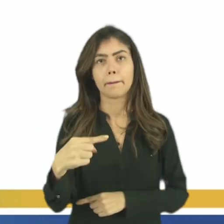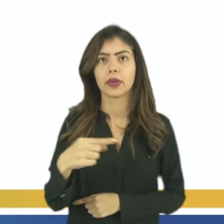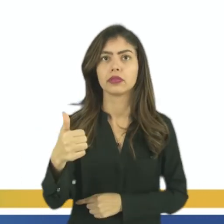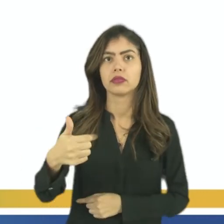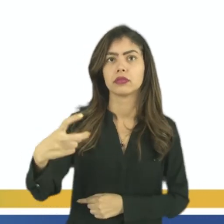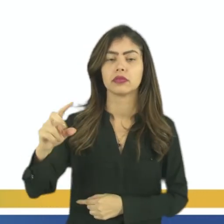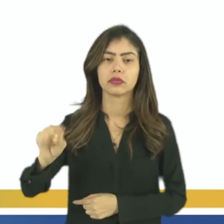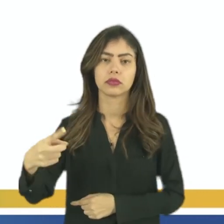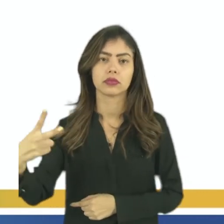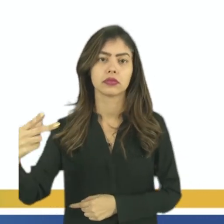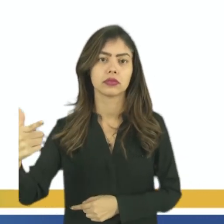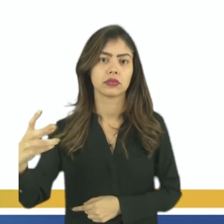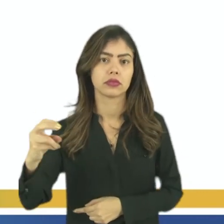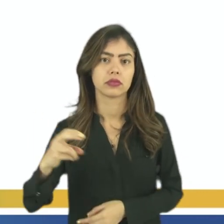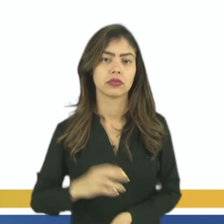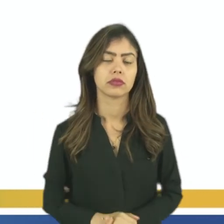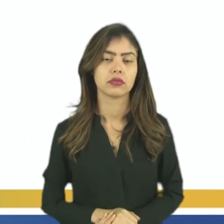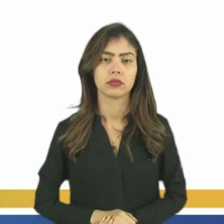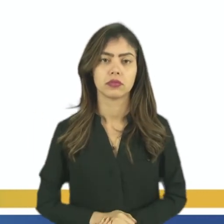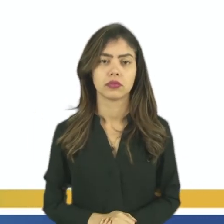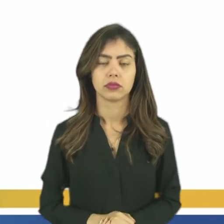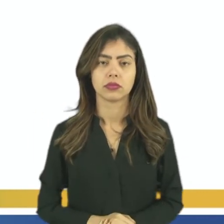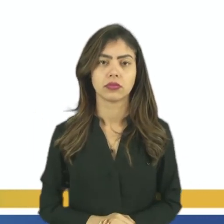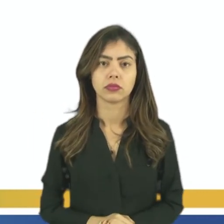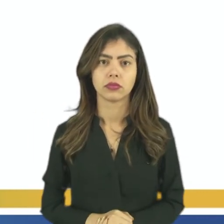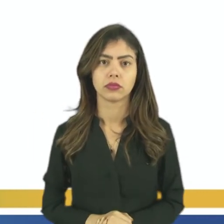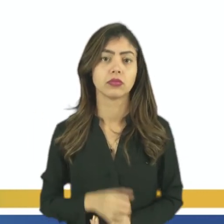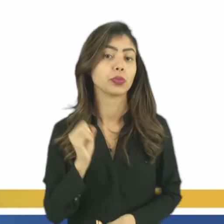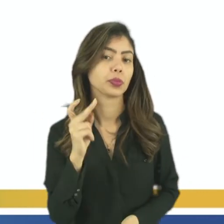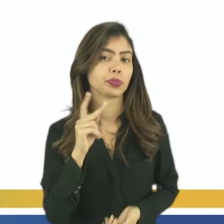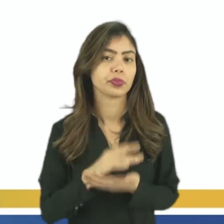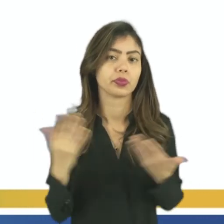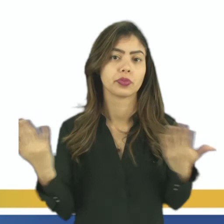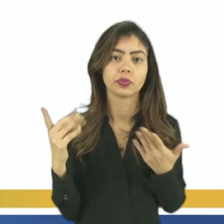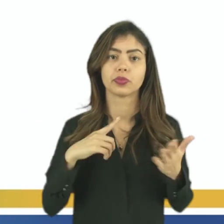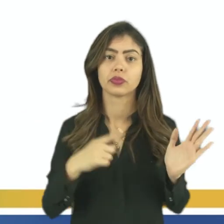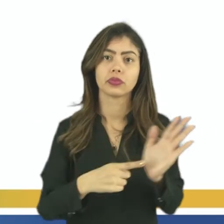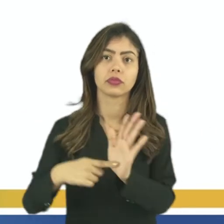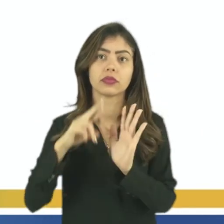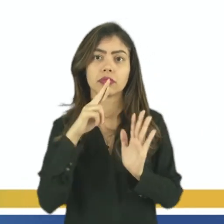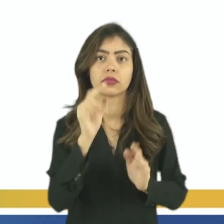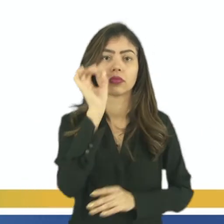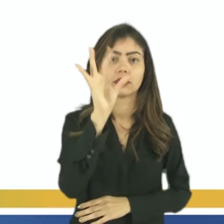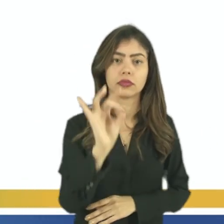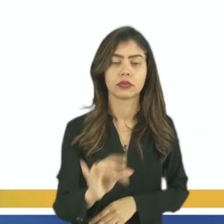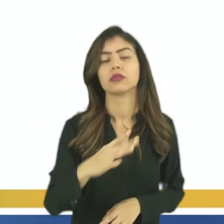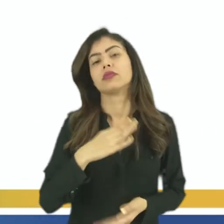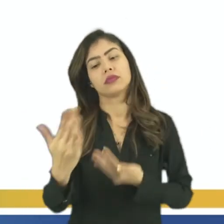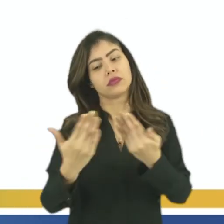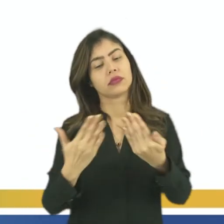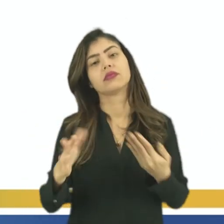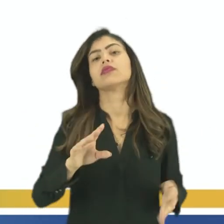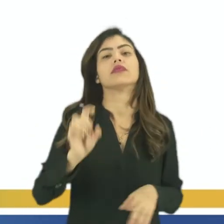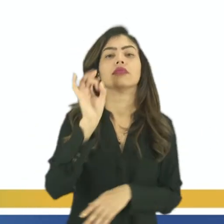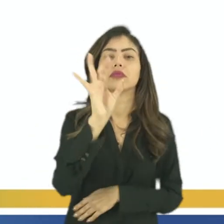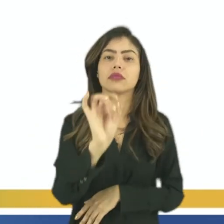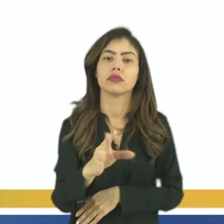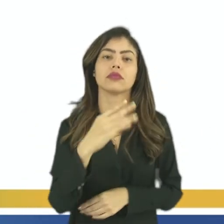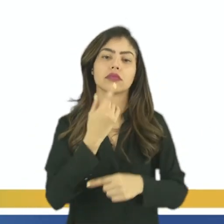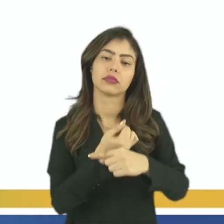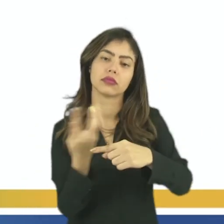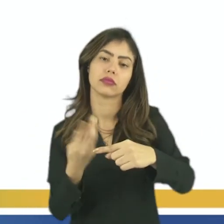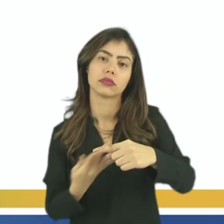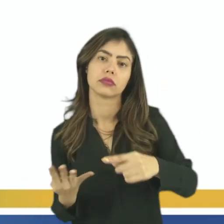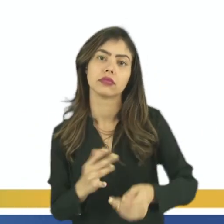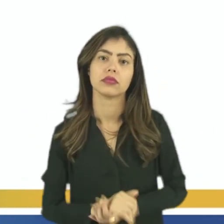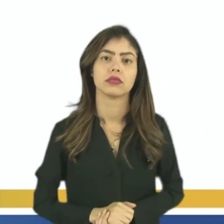dividir menos cinco para quatro da -1,25 ok então agora eu tenho os valores numéricos associados para cada uma